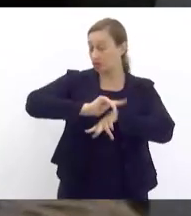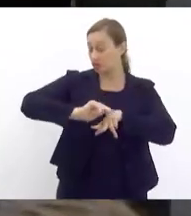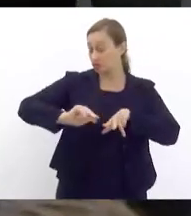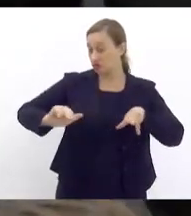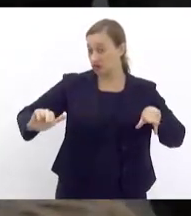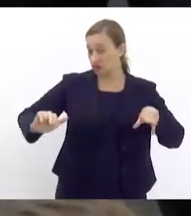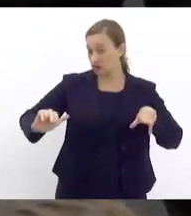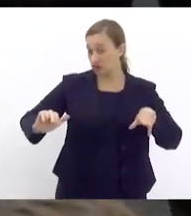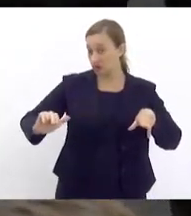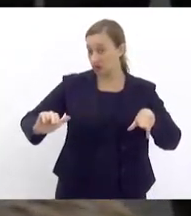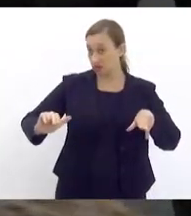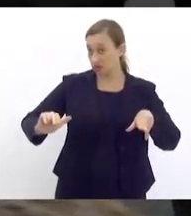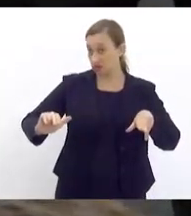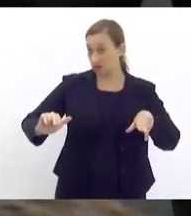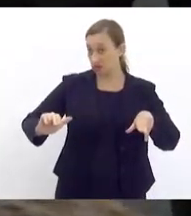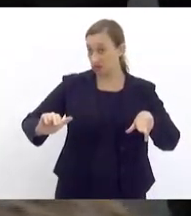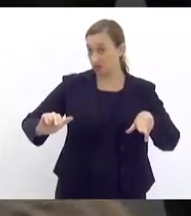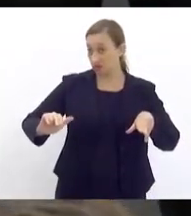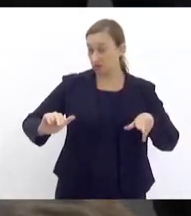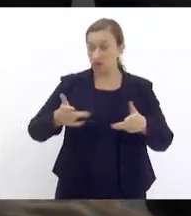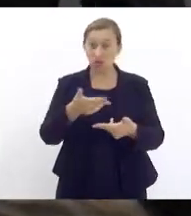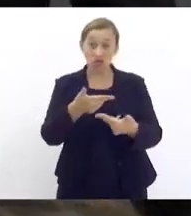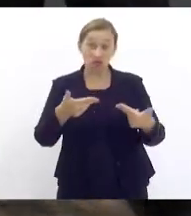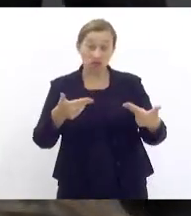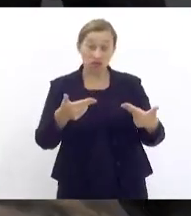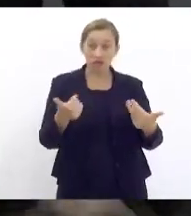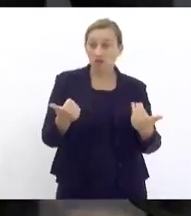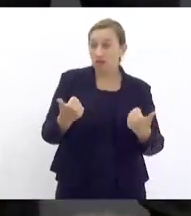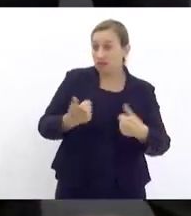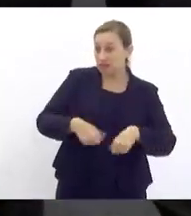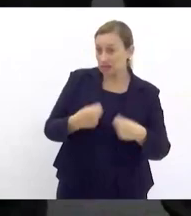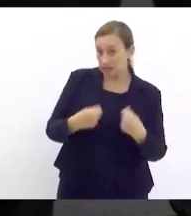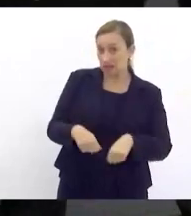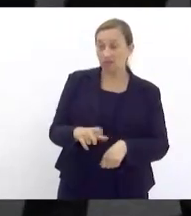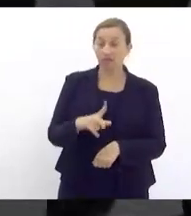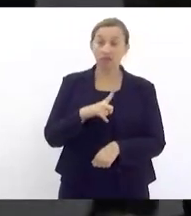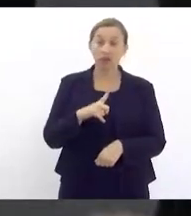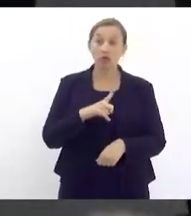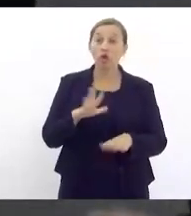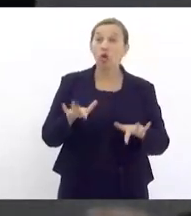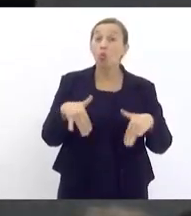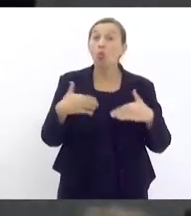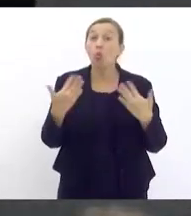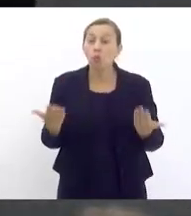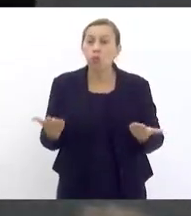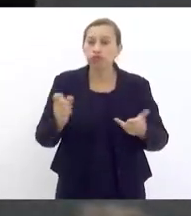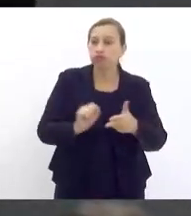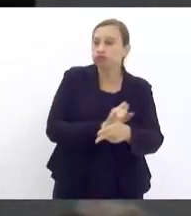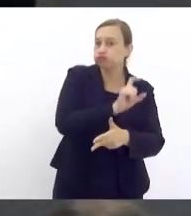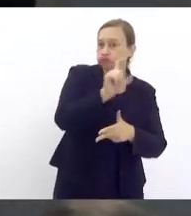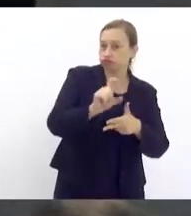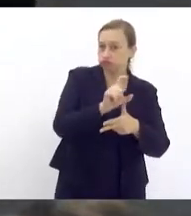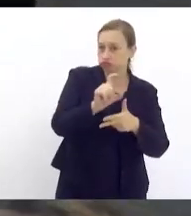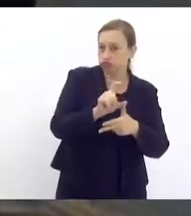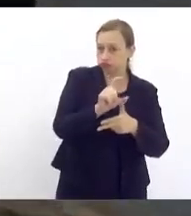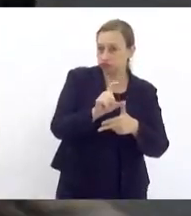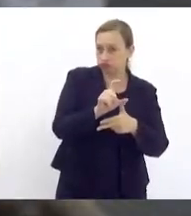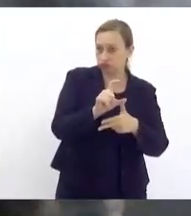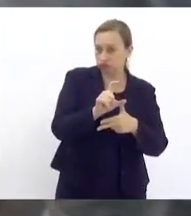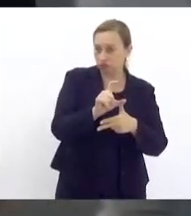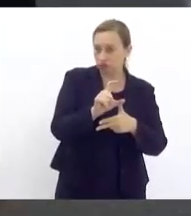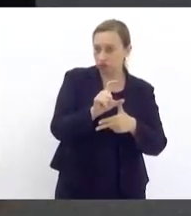e da congregação de diversas necessidades quando o Executivo que tem